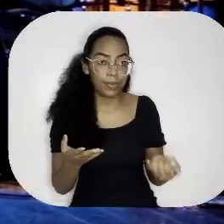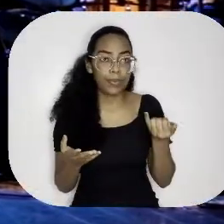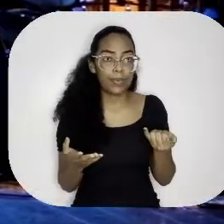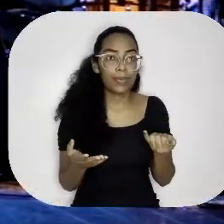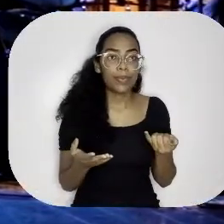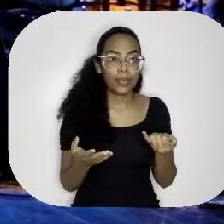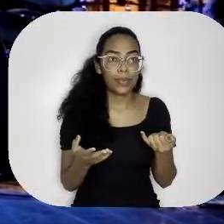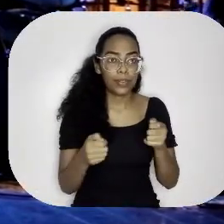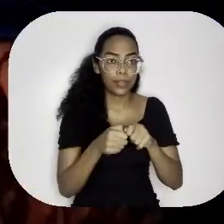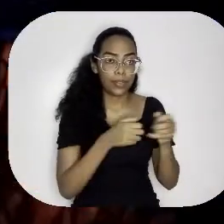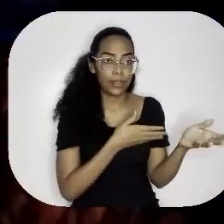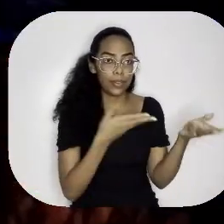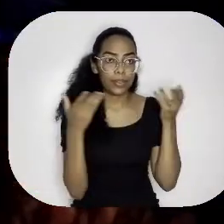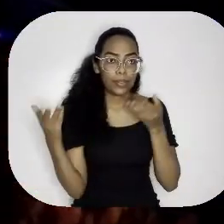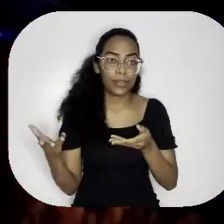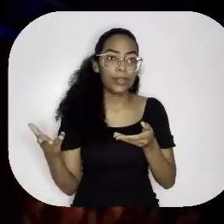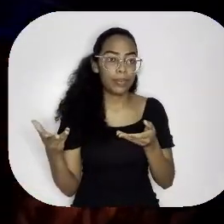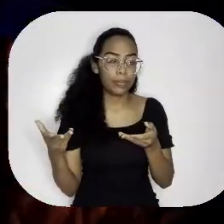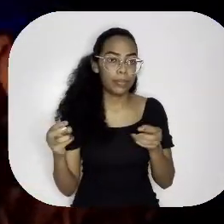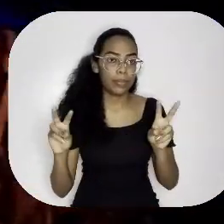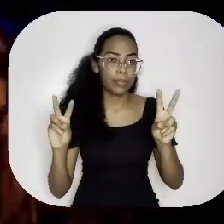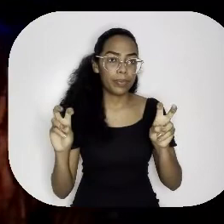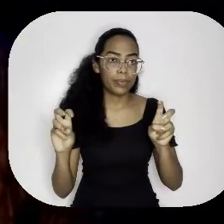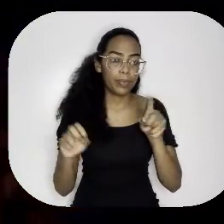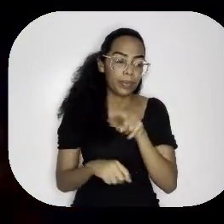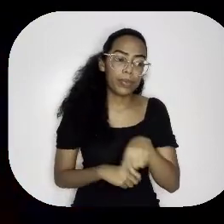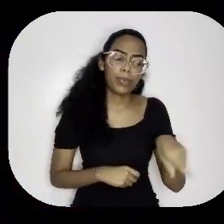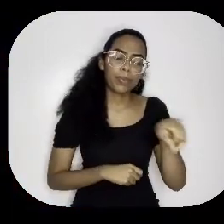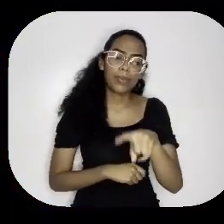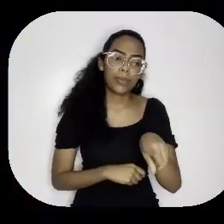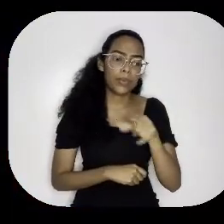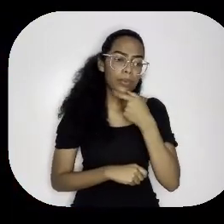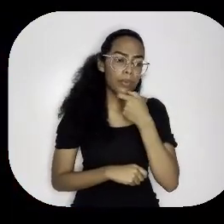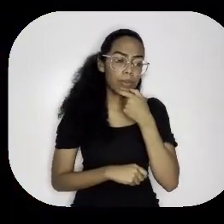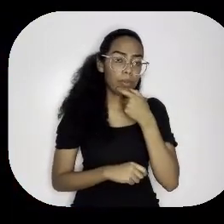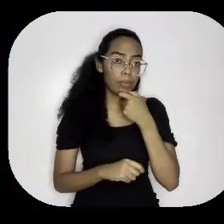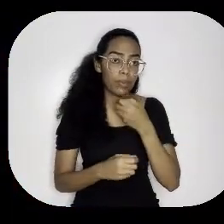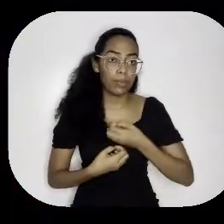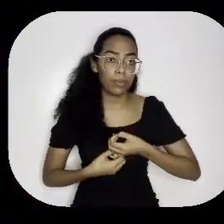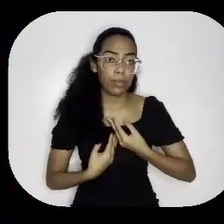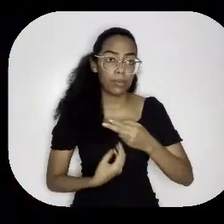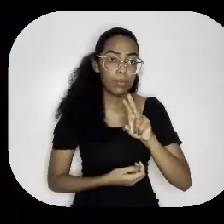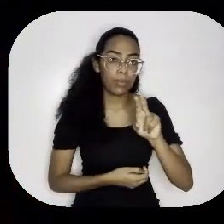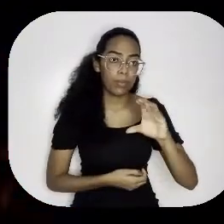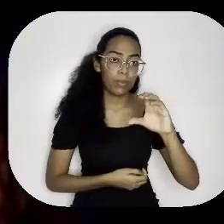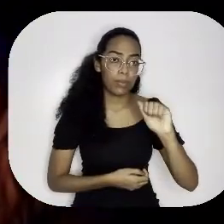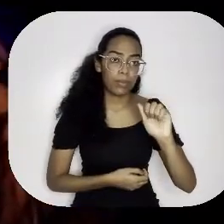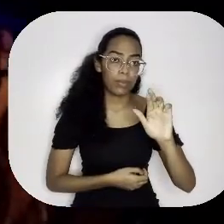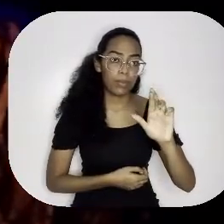aproveitando, vou fazer um convite. Esse convite foi deixado por um grande poeta chamado Carlos